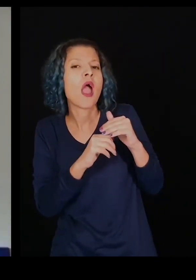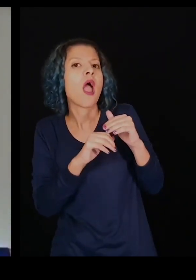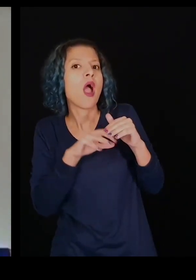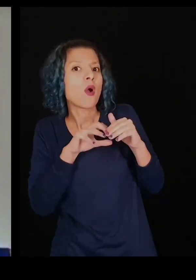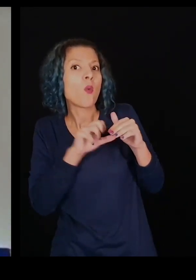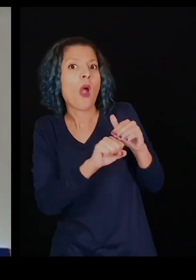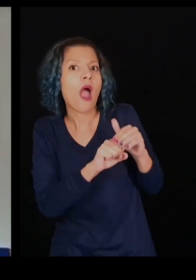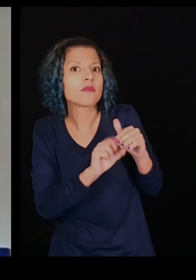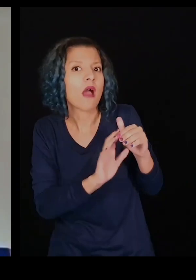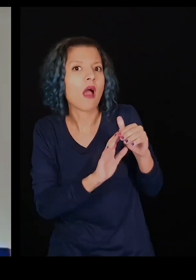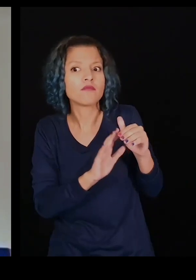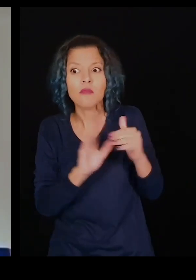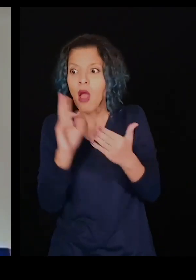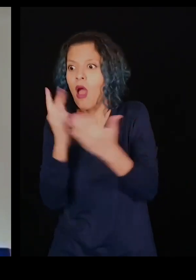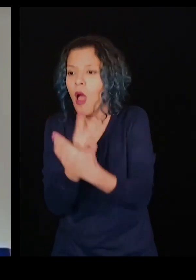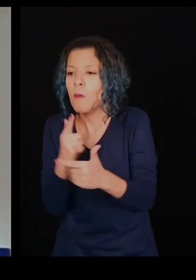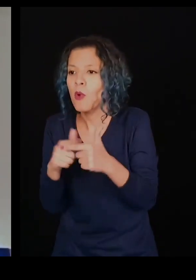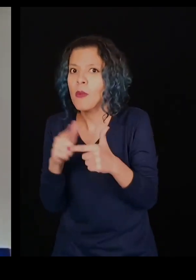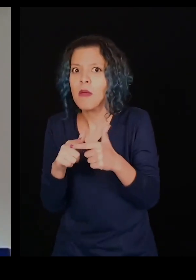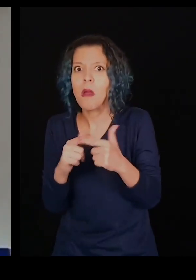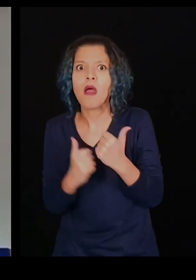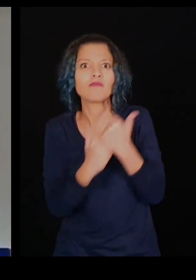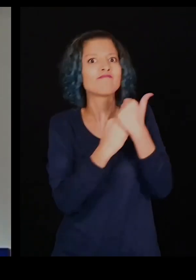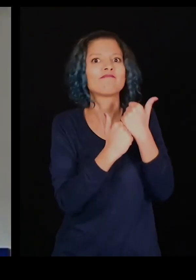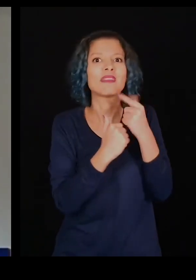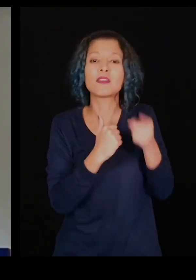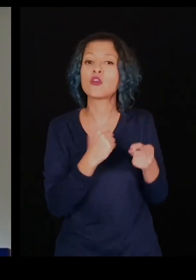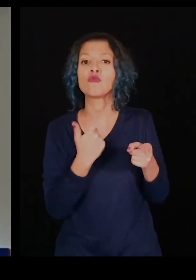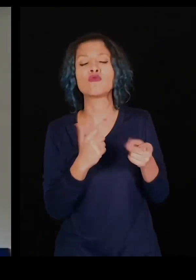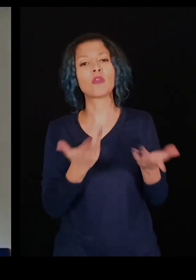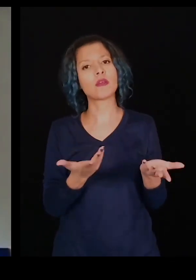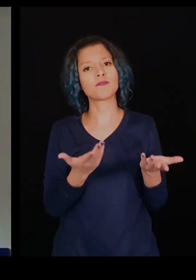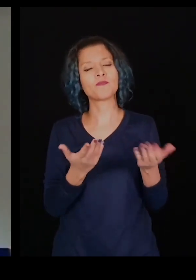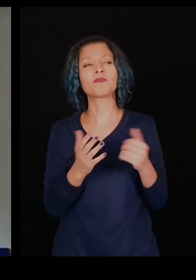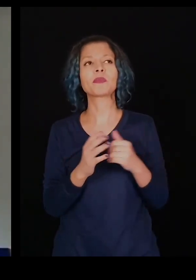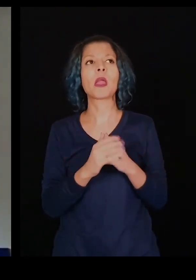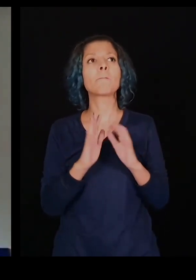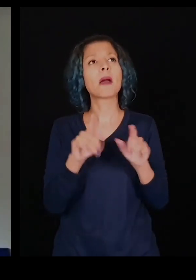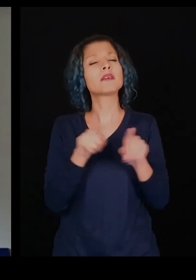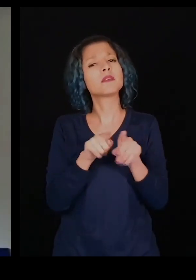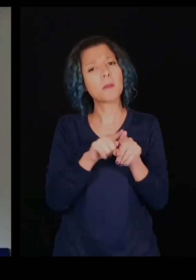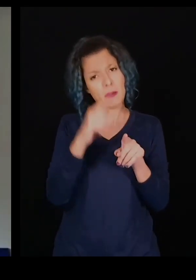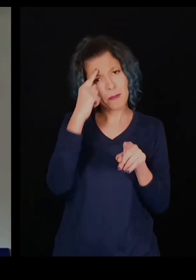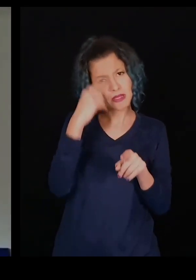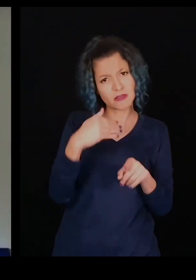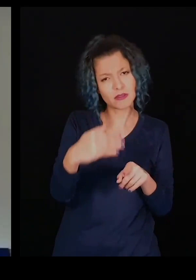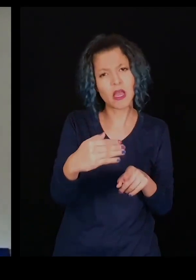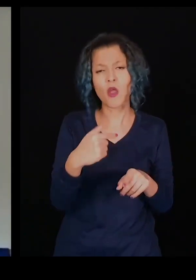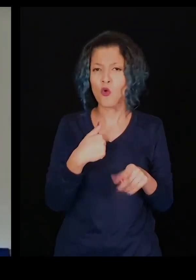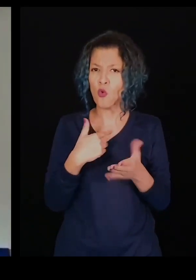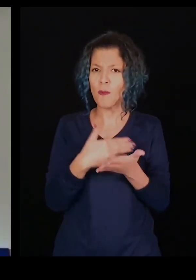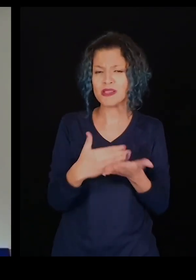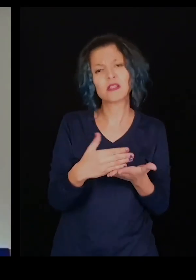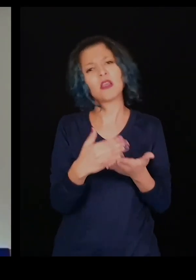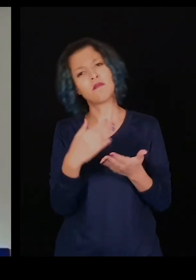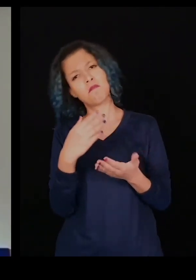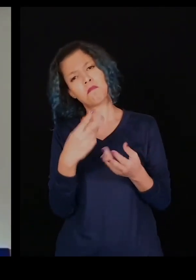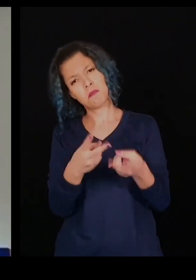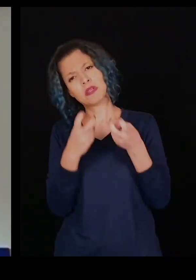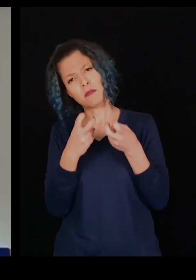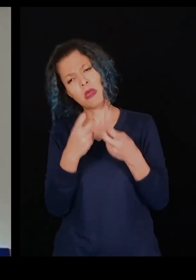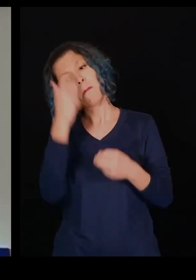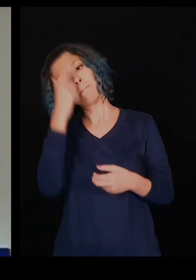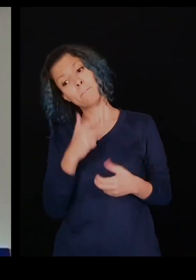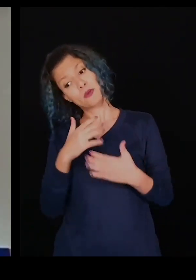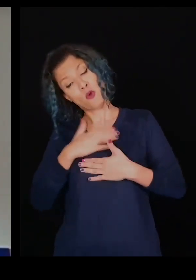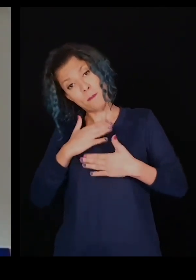também do ponto de vista da energia para superar, surpresas que eu comecei a ver, tanto do ponto de vista pessoal, particular, quanto do